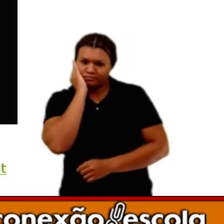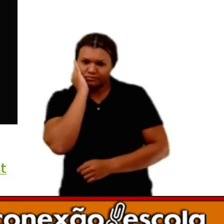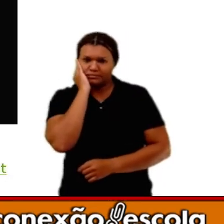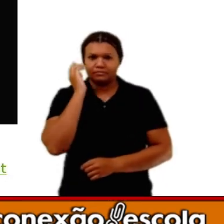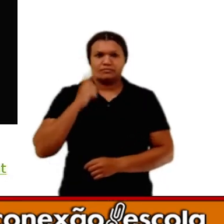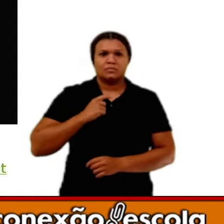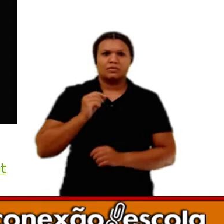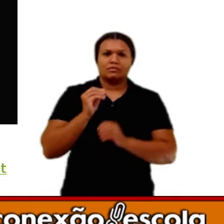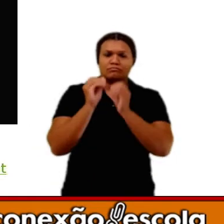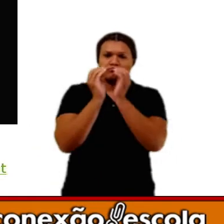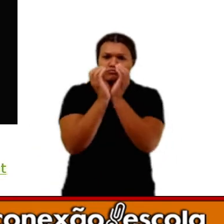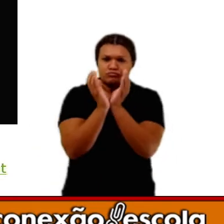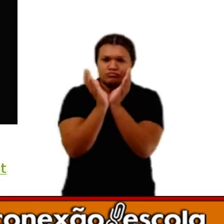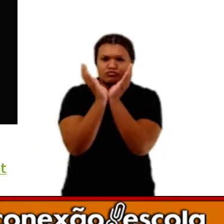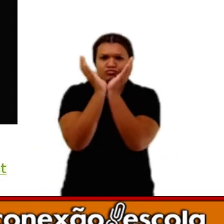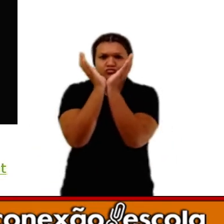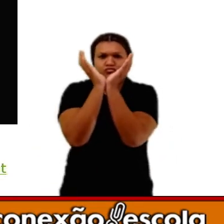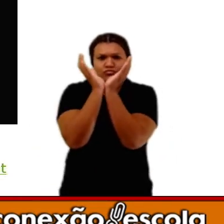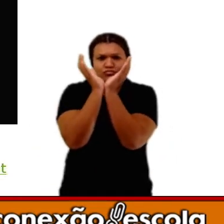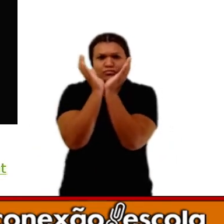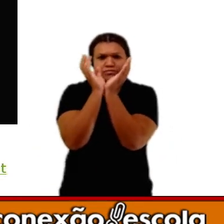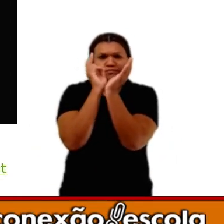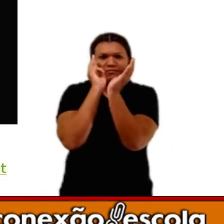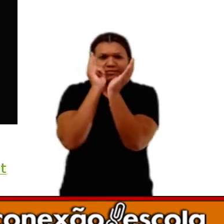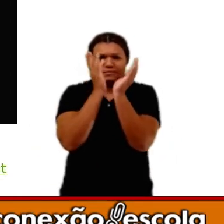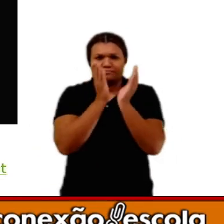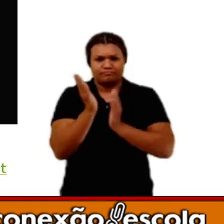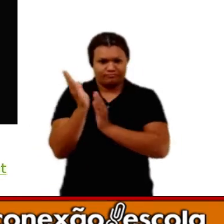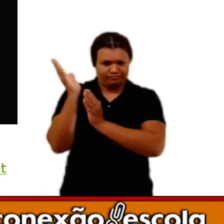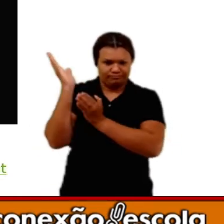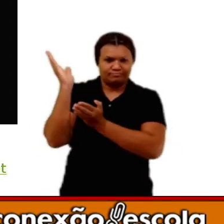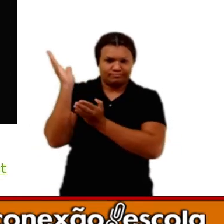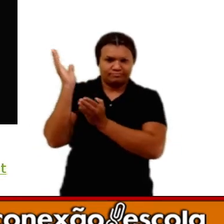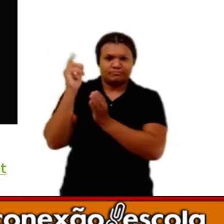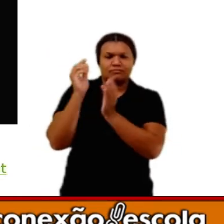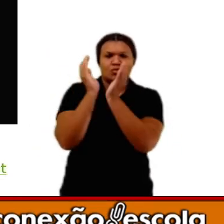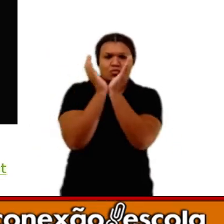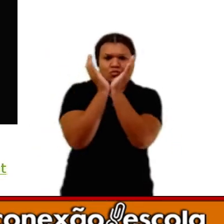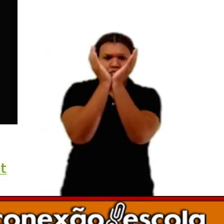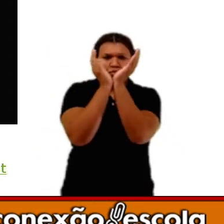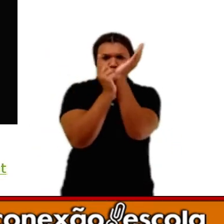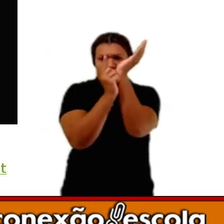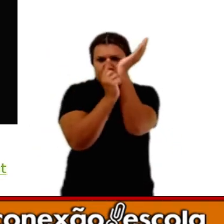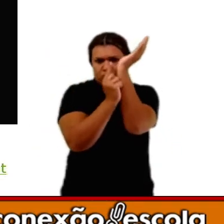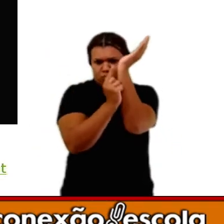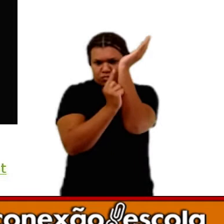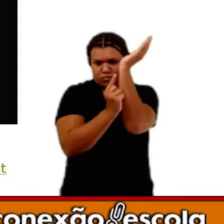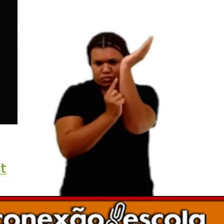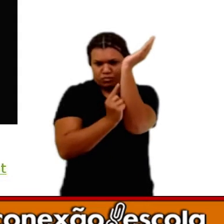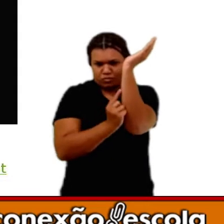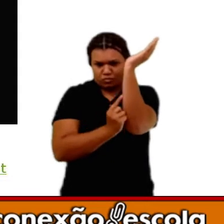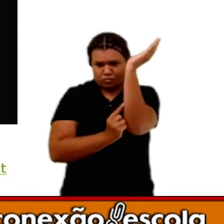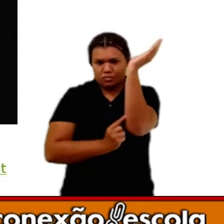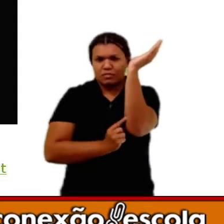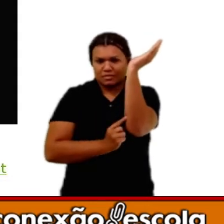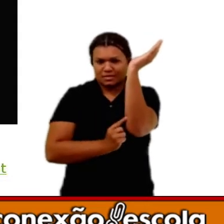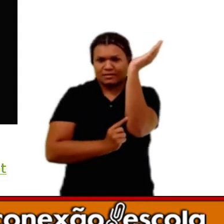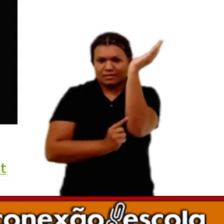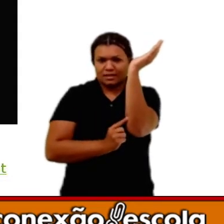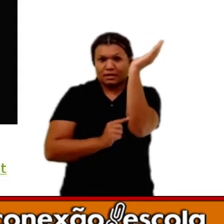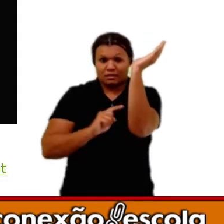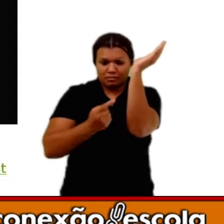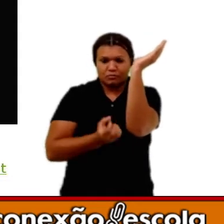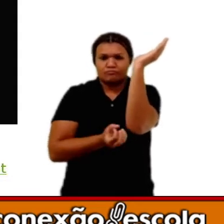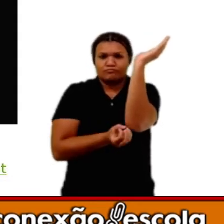estigma. O estigma, ele desce na estrutura chamada estilete e é seguido